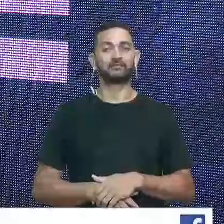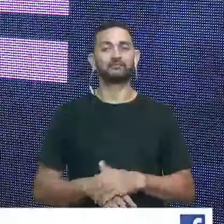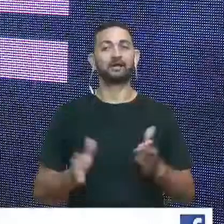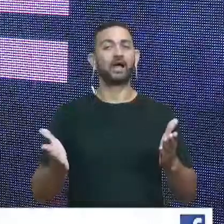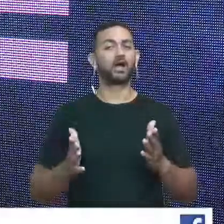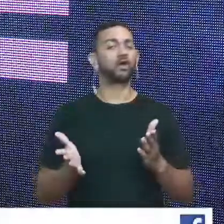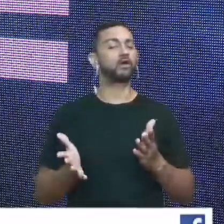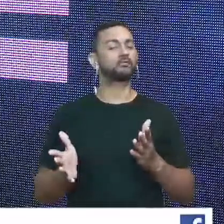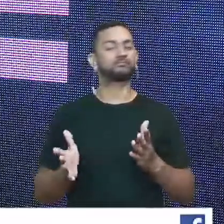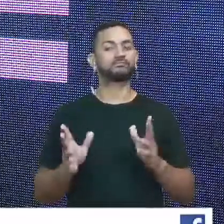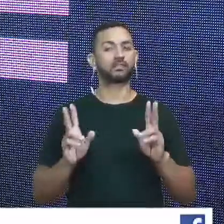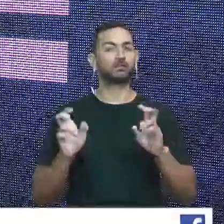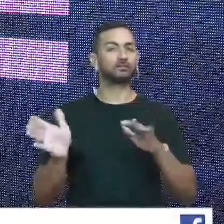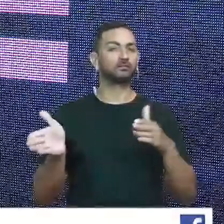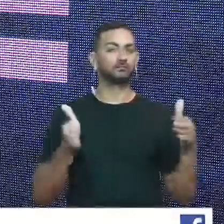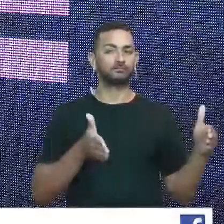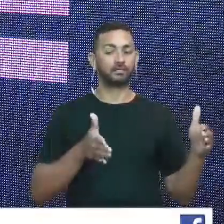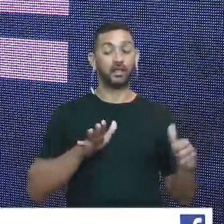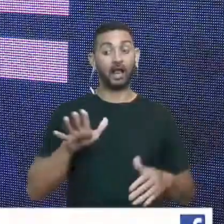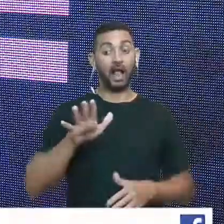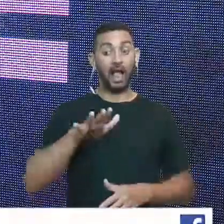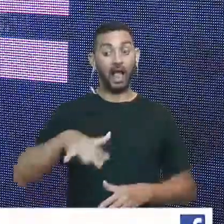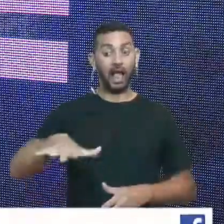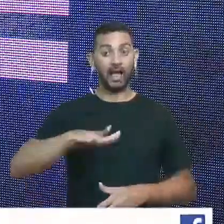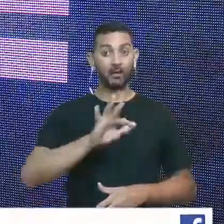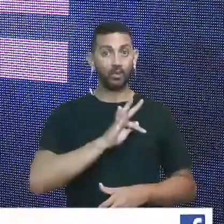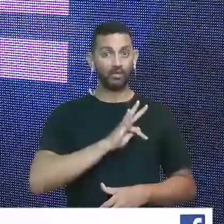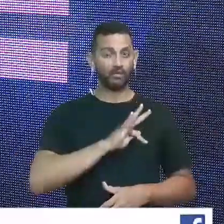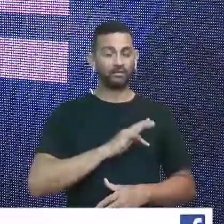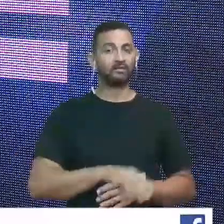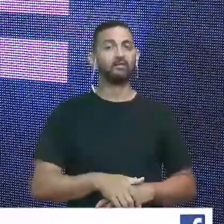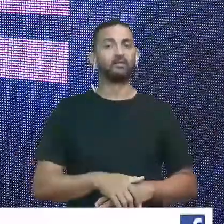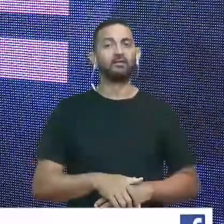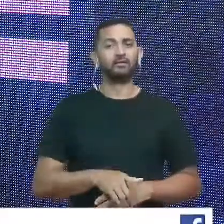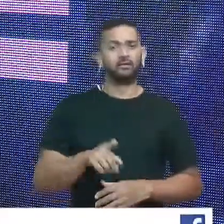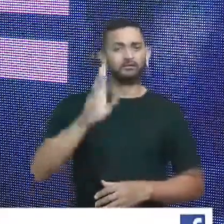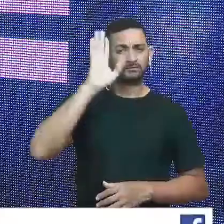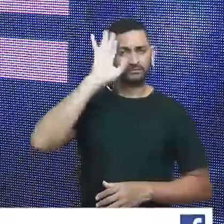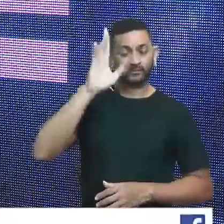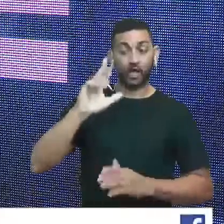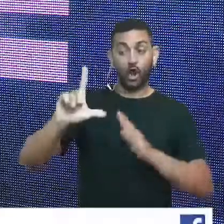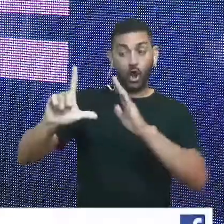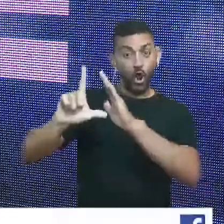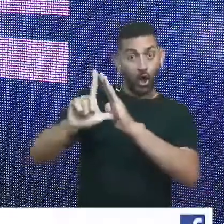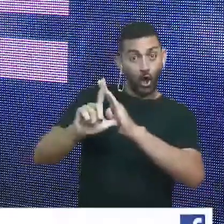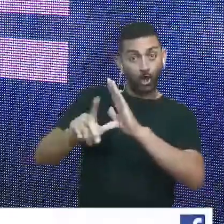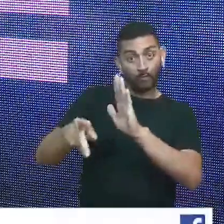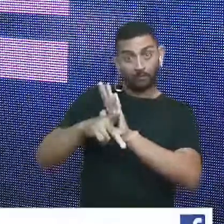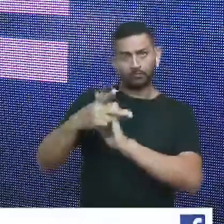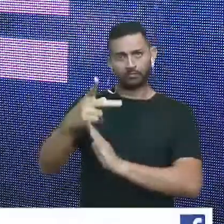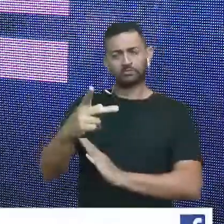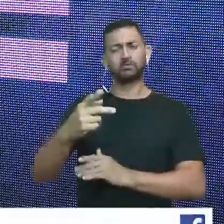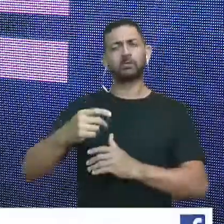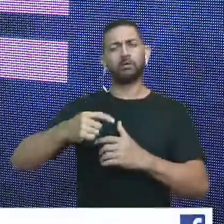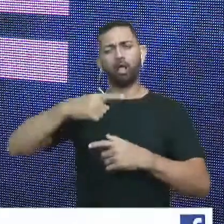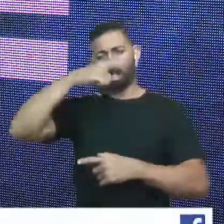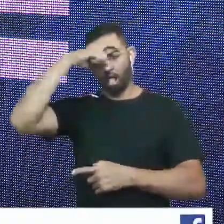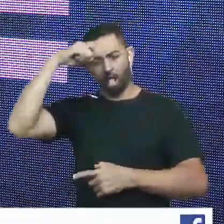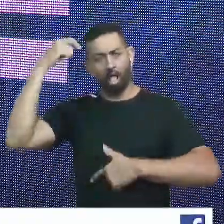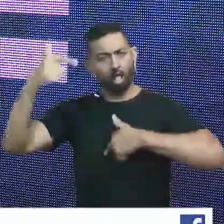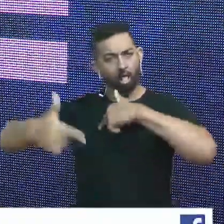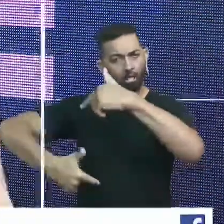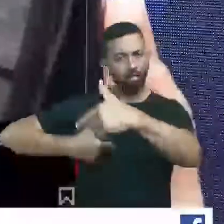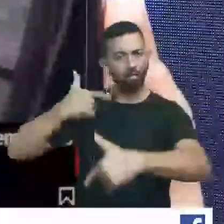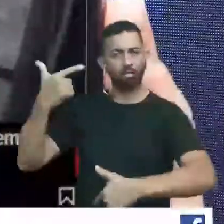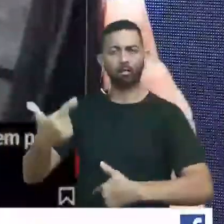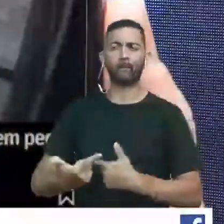e agora vamos mudar de assunto ainda falando da área policial gente Imagine você tem uma loja Construir tudo com